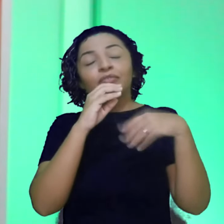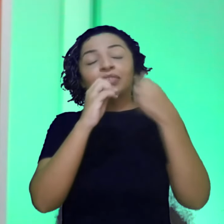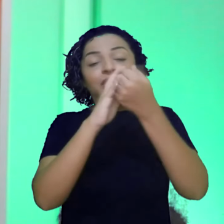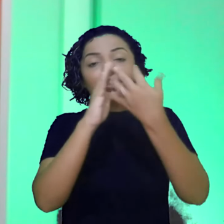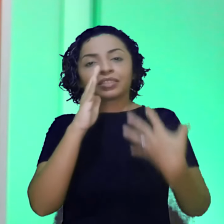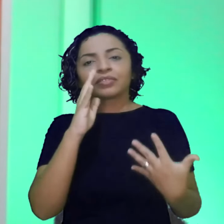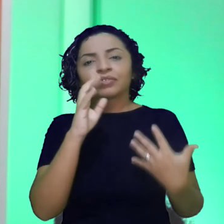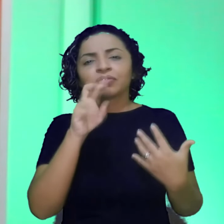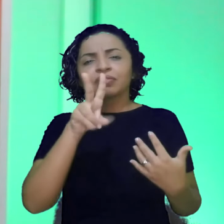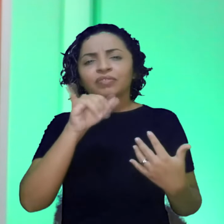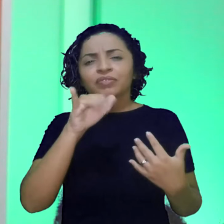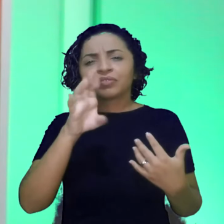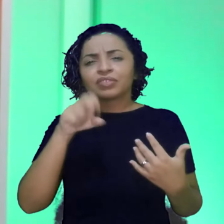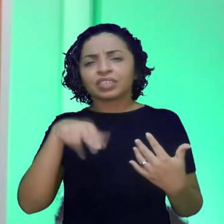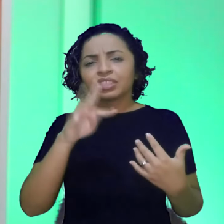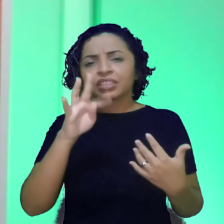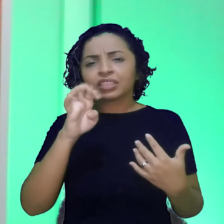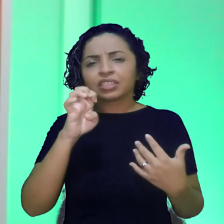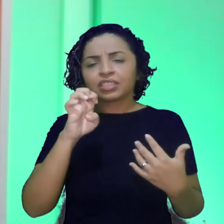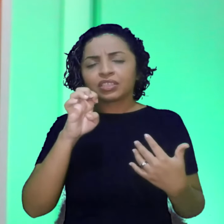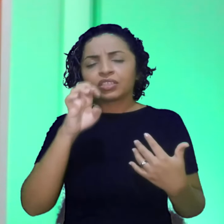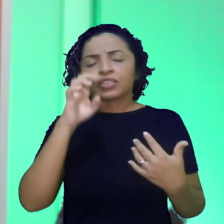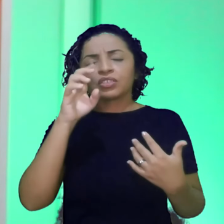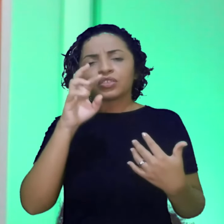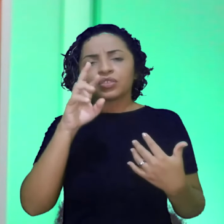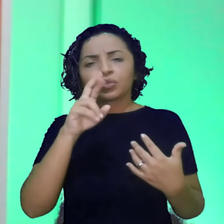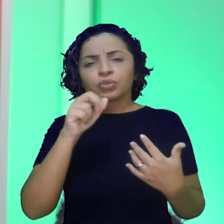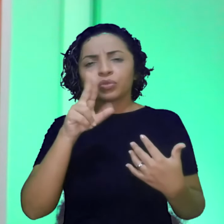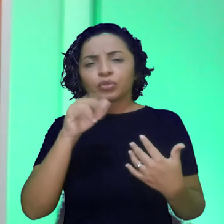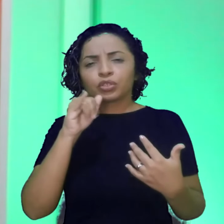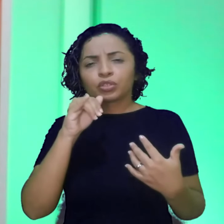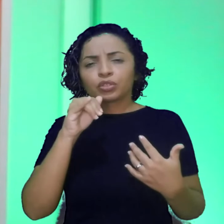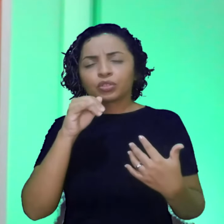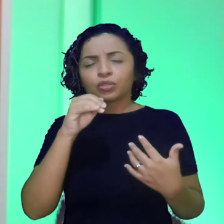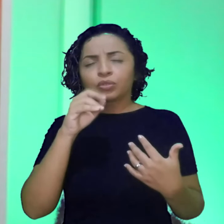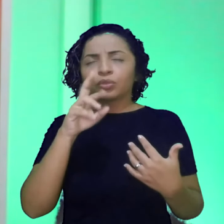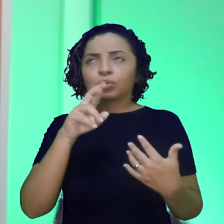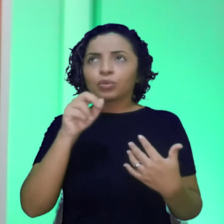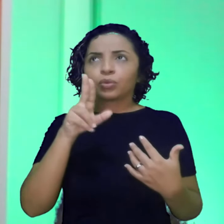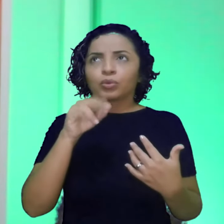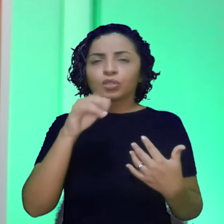Vicente Ruidobro, esse nome eu posso estar enganado,